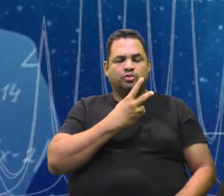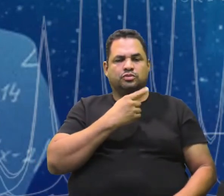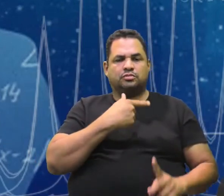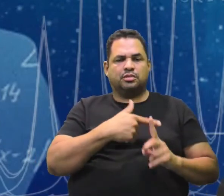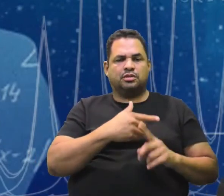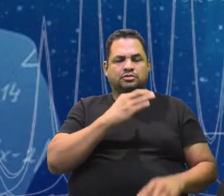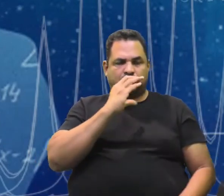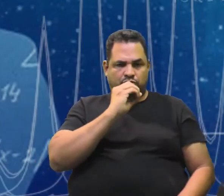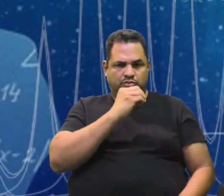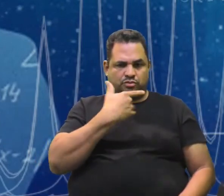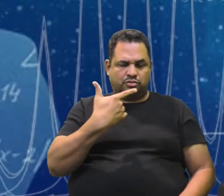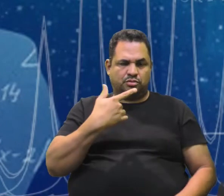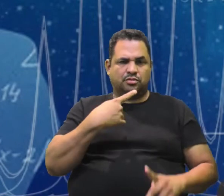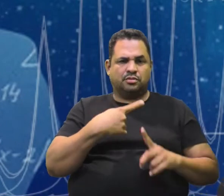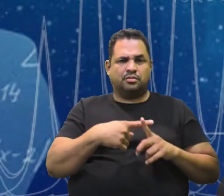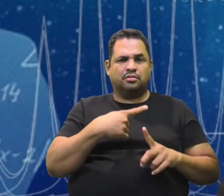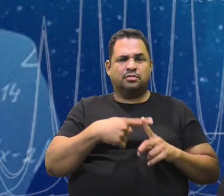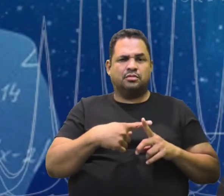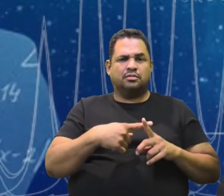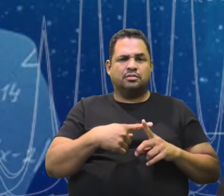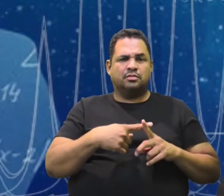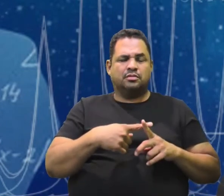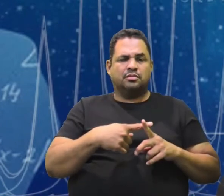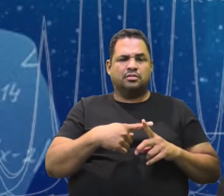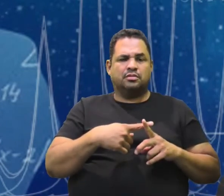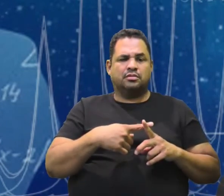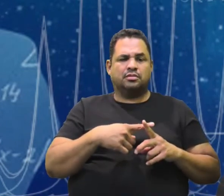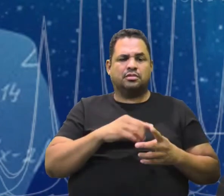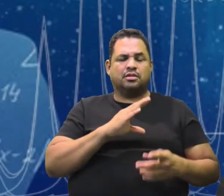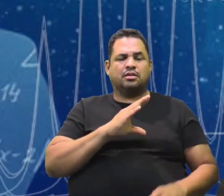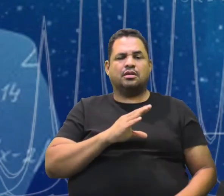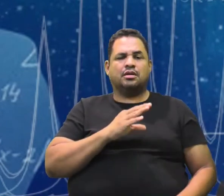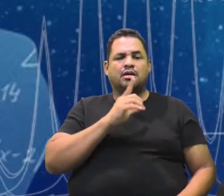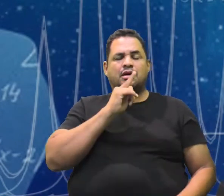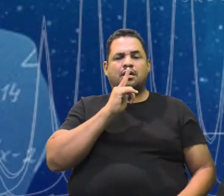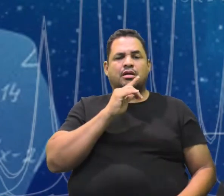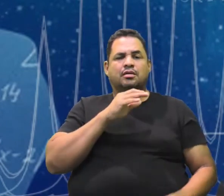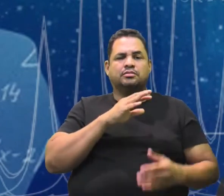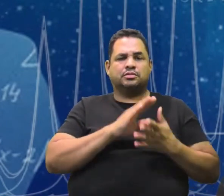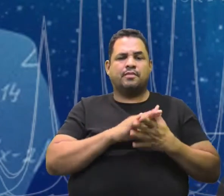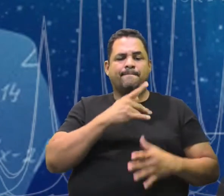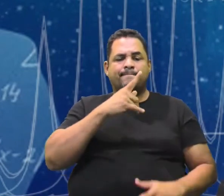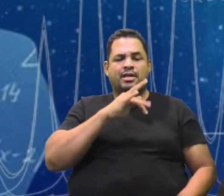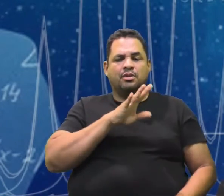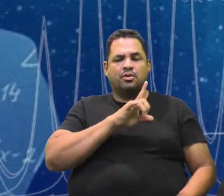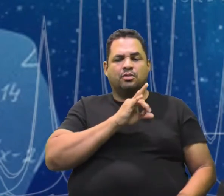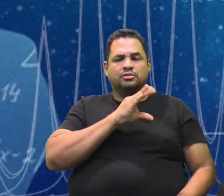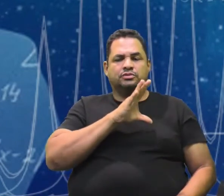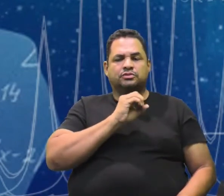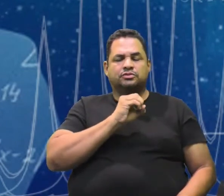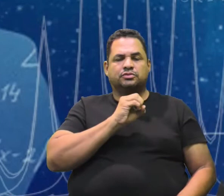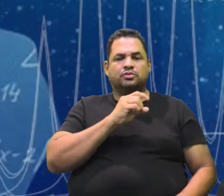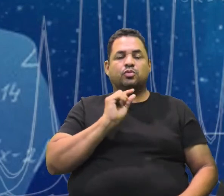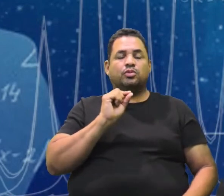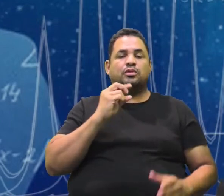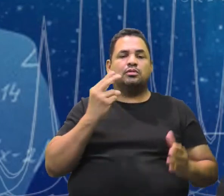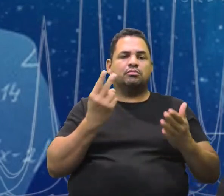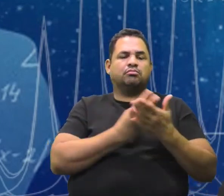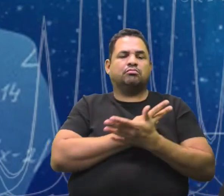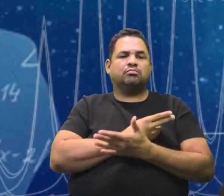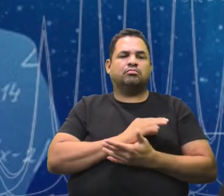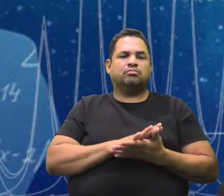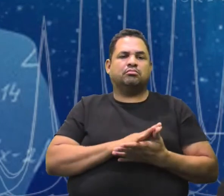H2O2, por que água oxigenada? Porque ela é um peróxido de hidrogênio. O que que aconteceu?